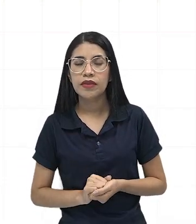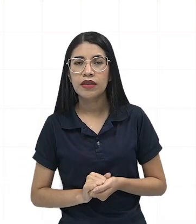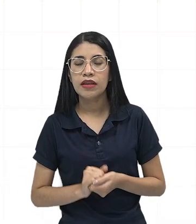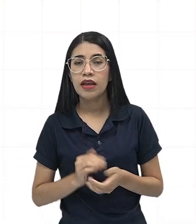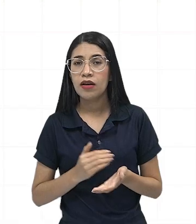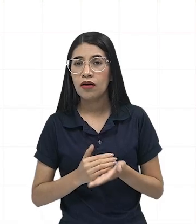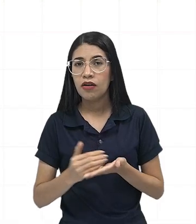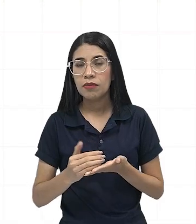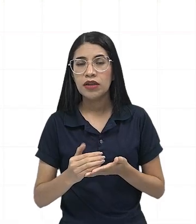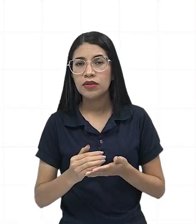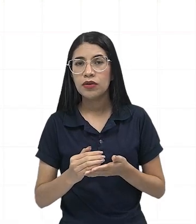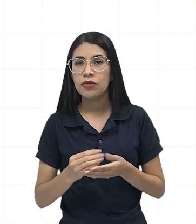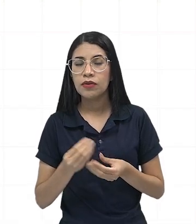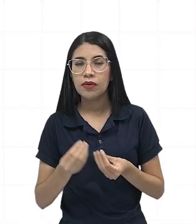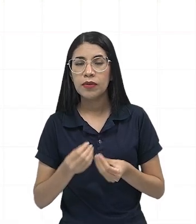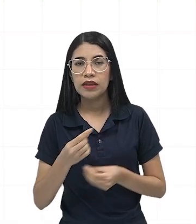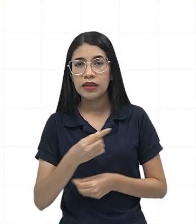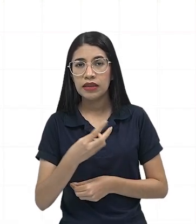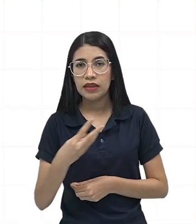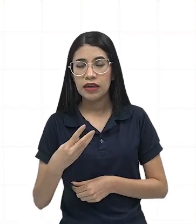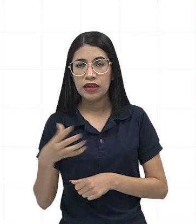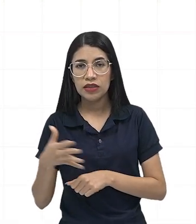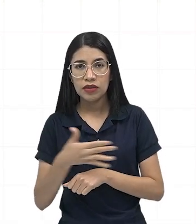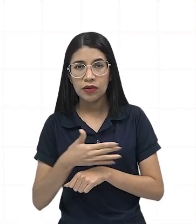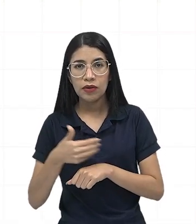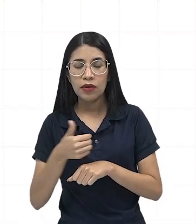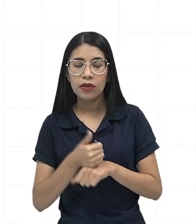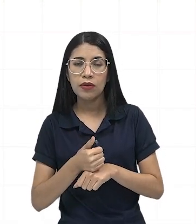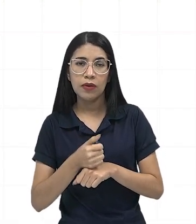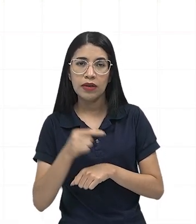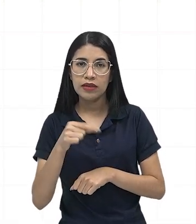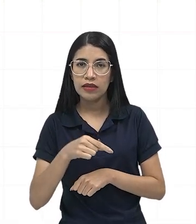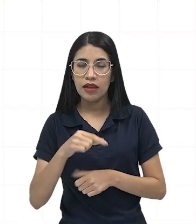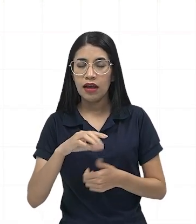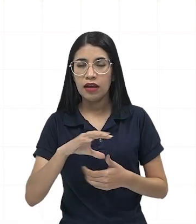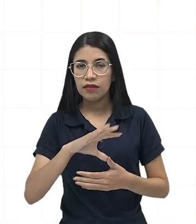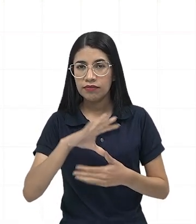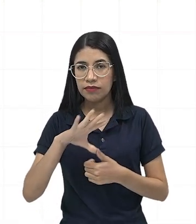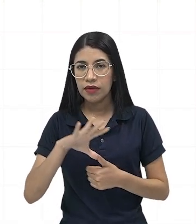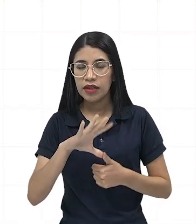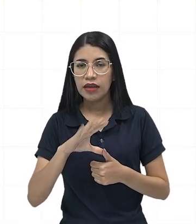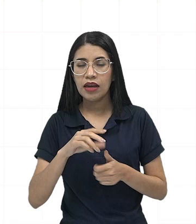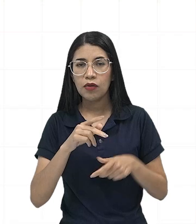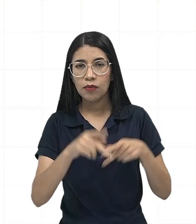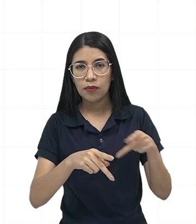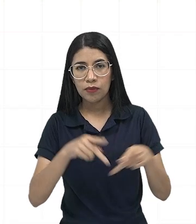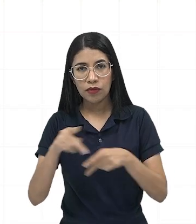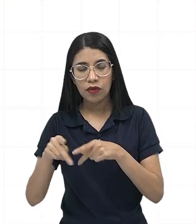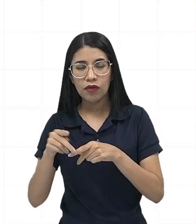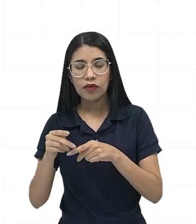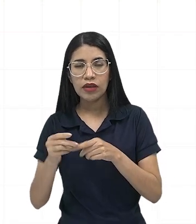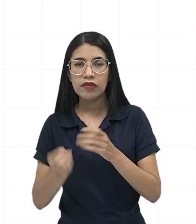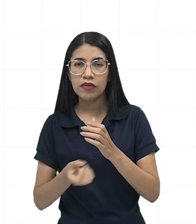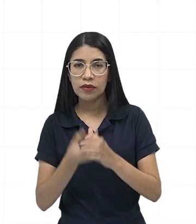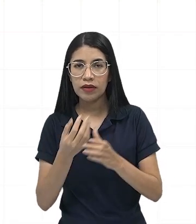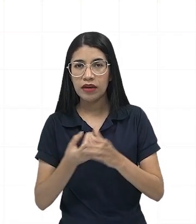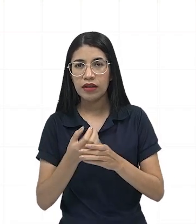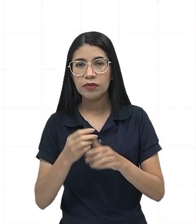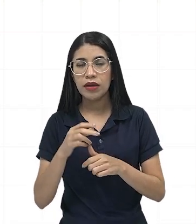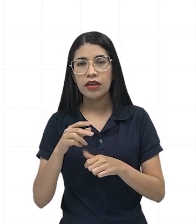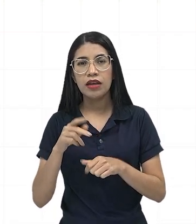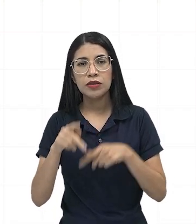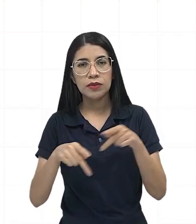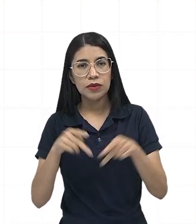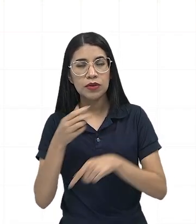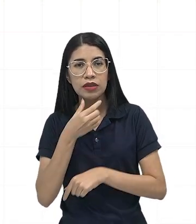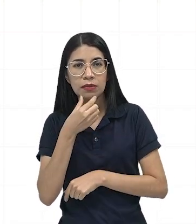da instalação de 13 colônias, que eram povoações fundadas pelos britânicos. Vou falar